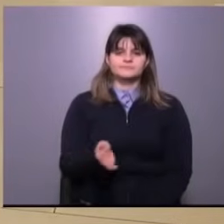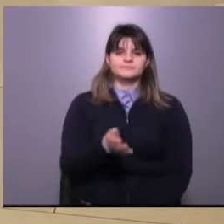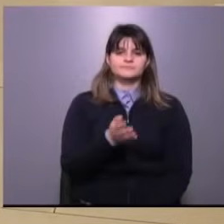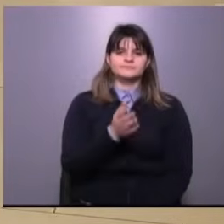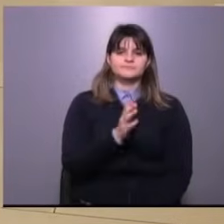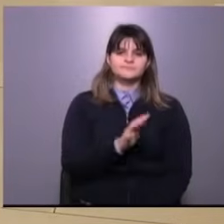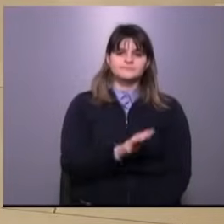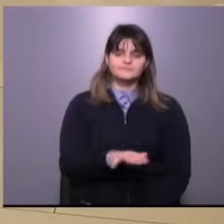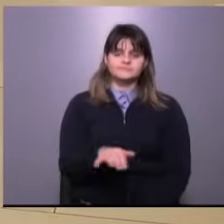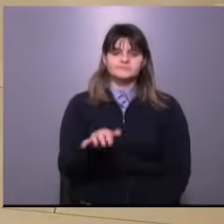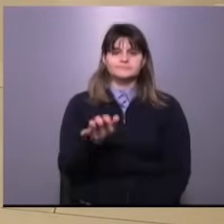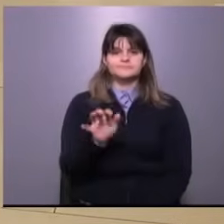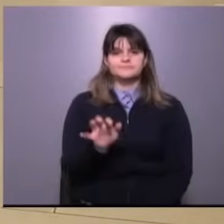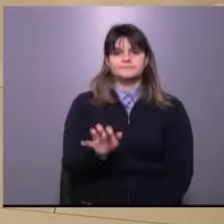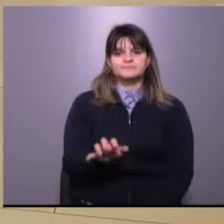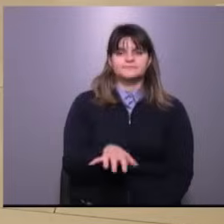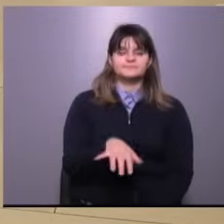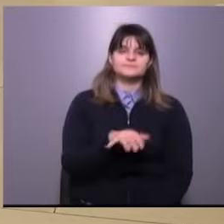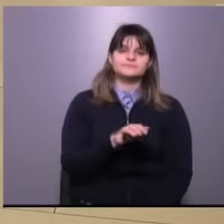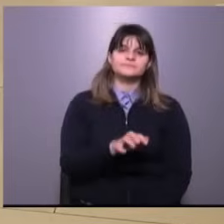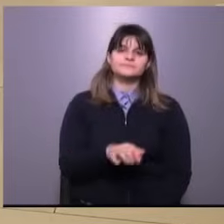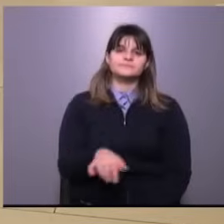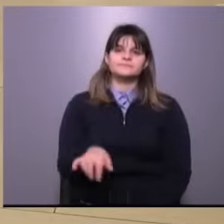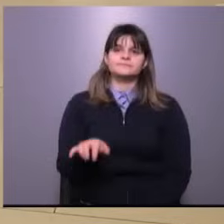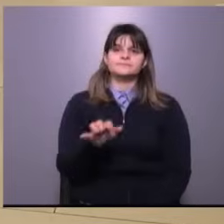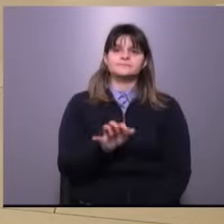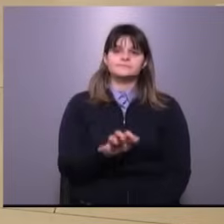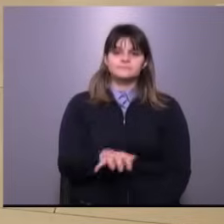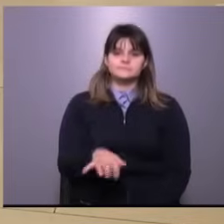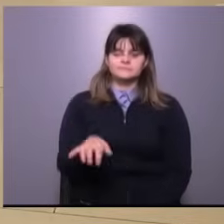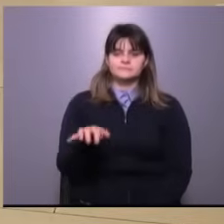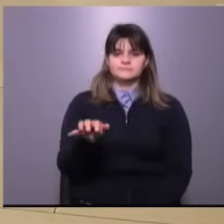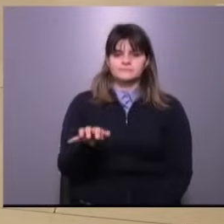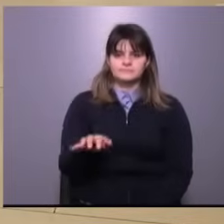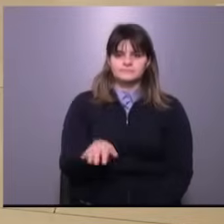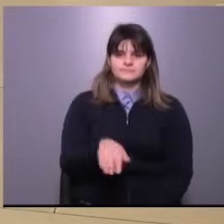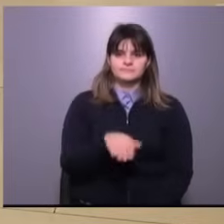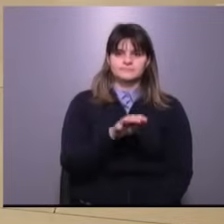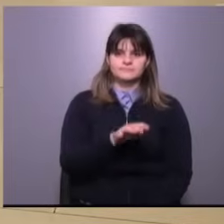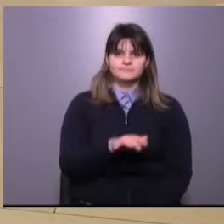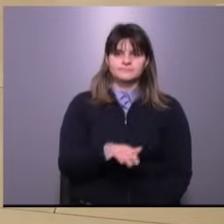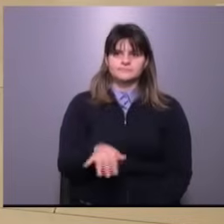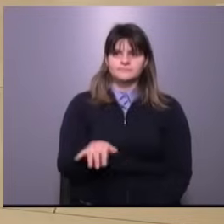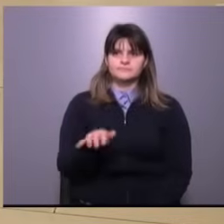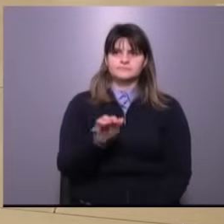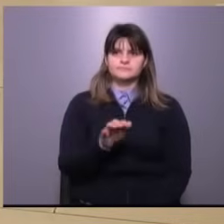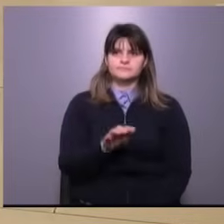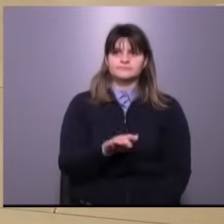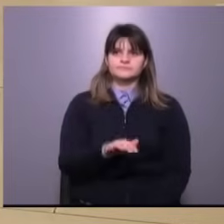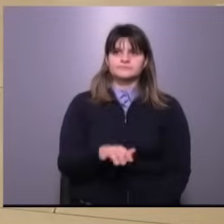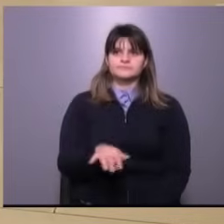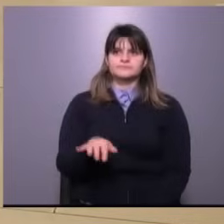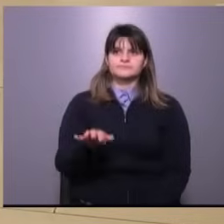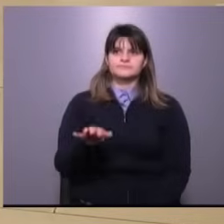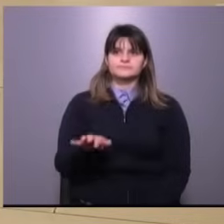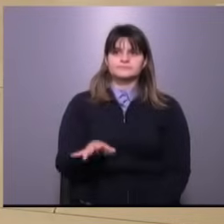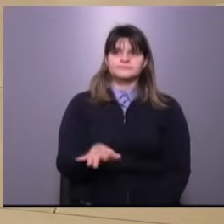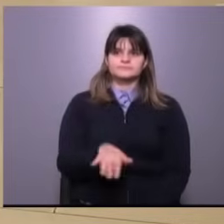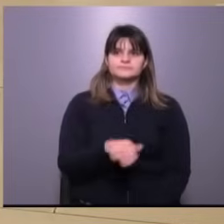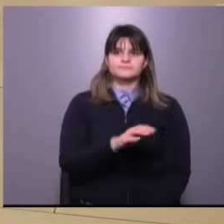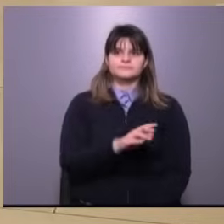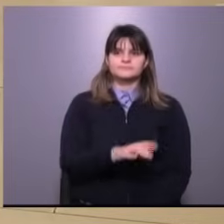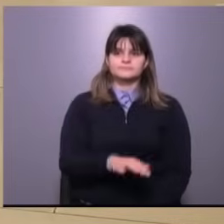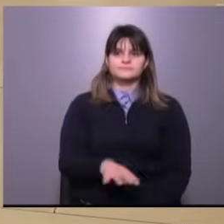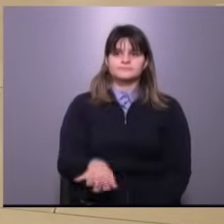Thank you.